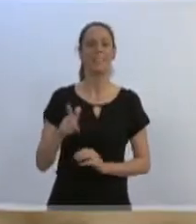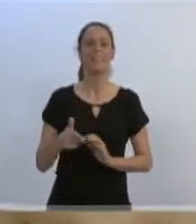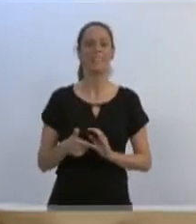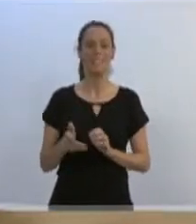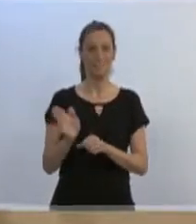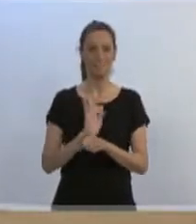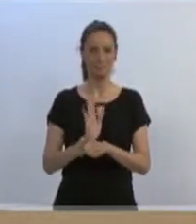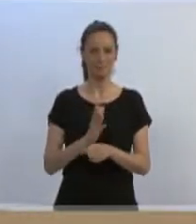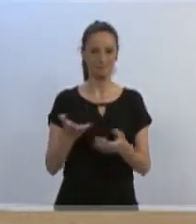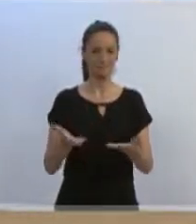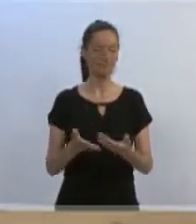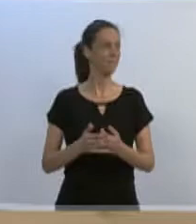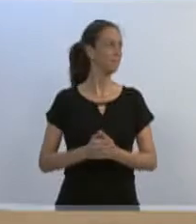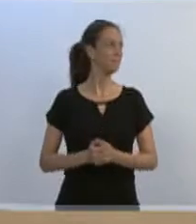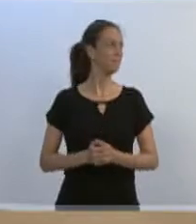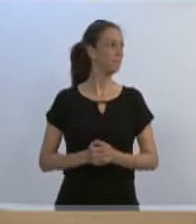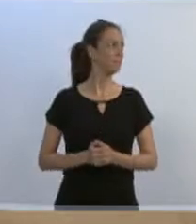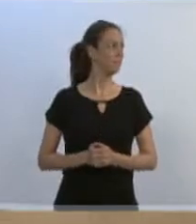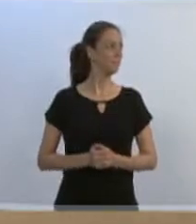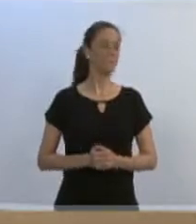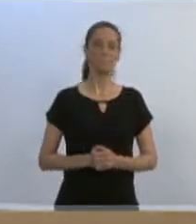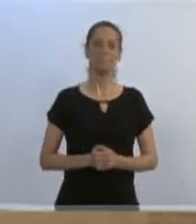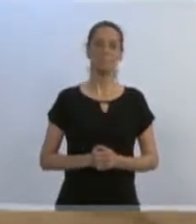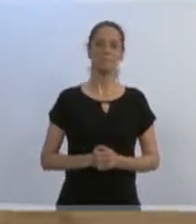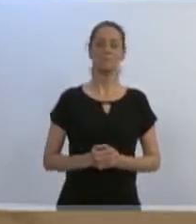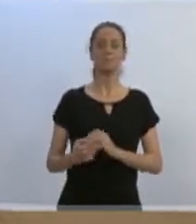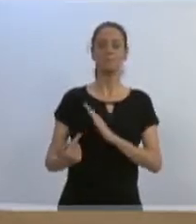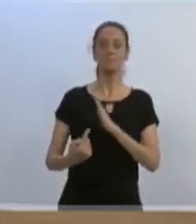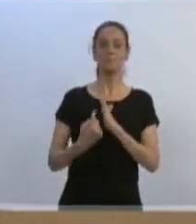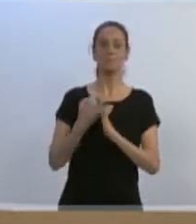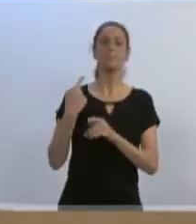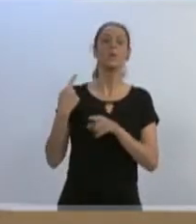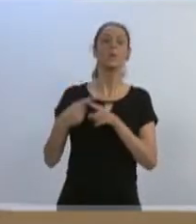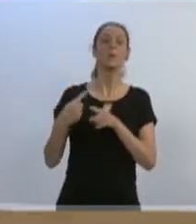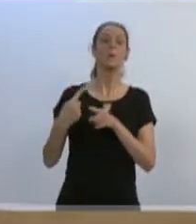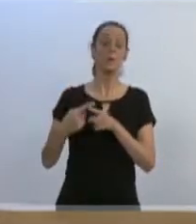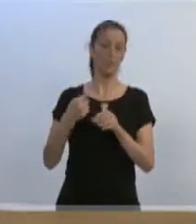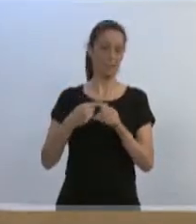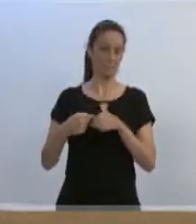e pergunta por que que a cidade ontem